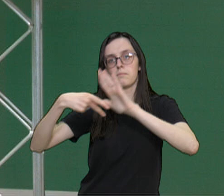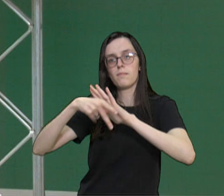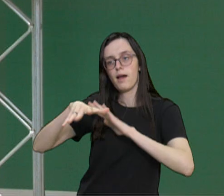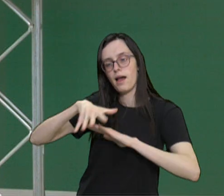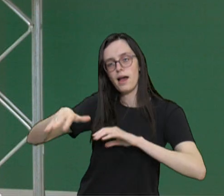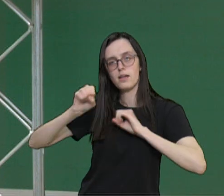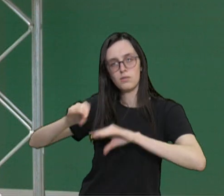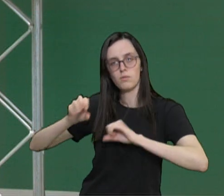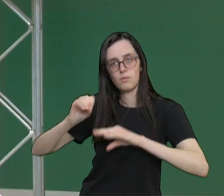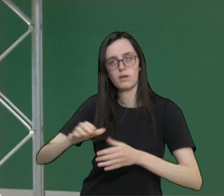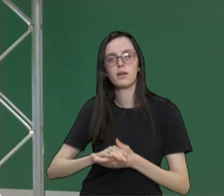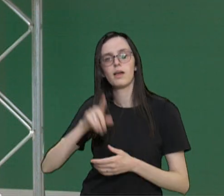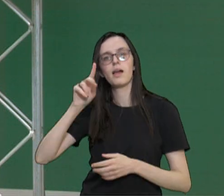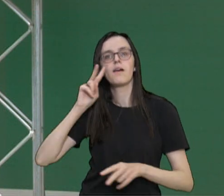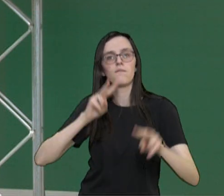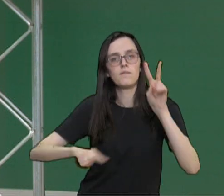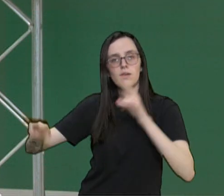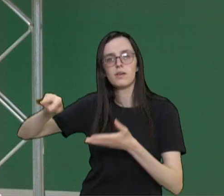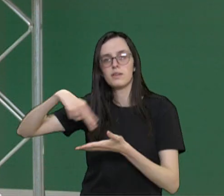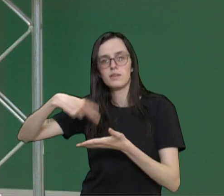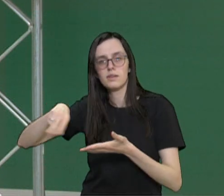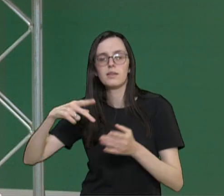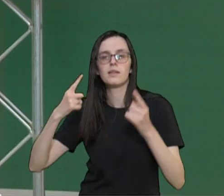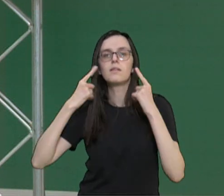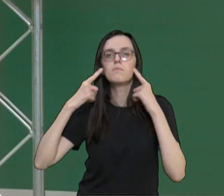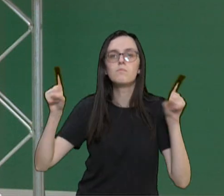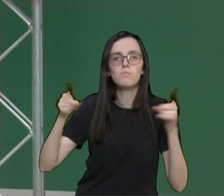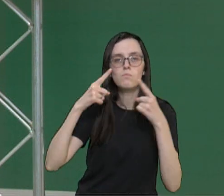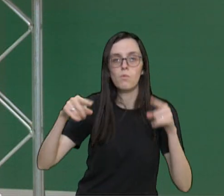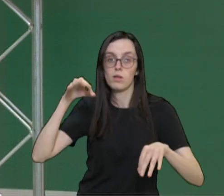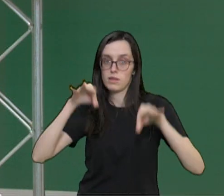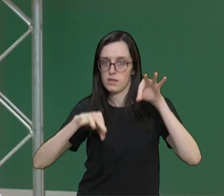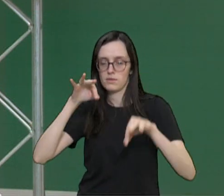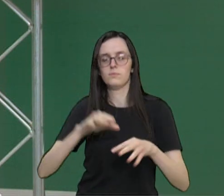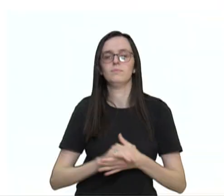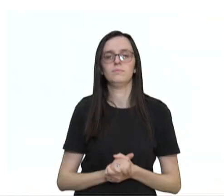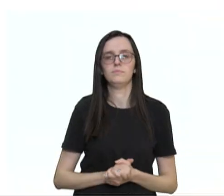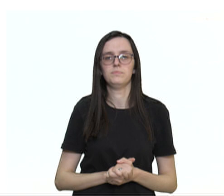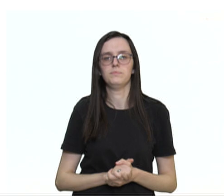né, que é as artes visuais, a dança, a música e o teatro.